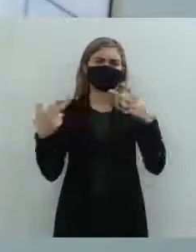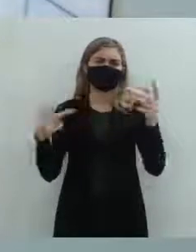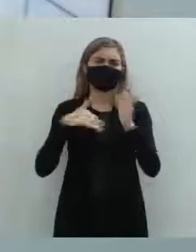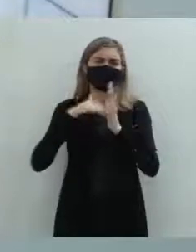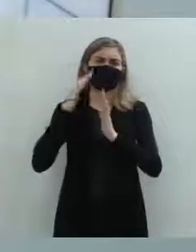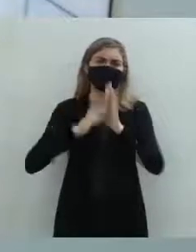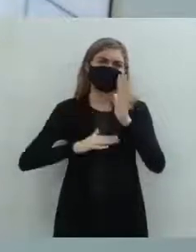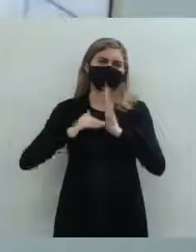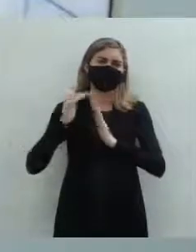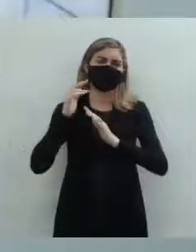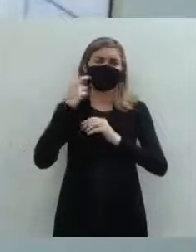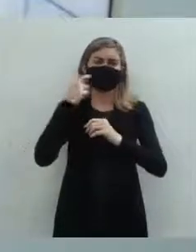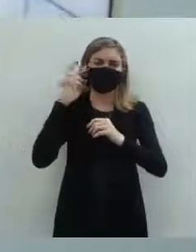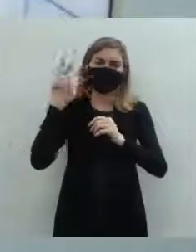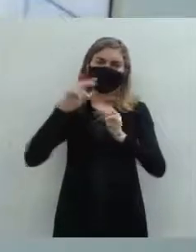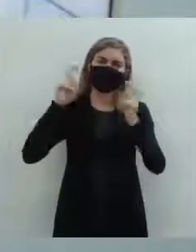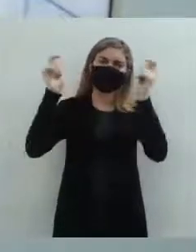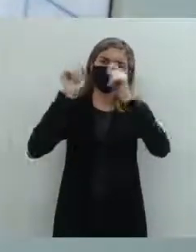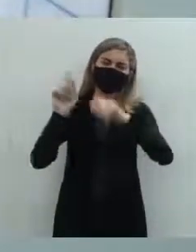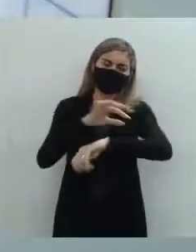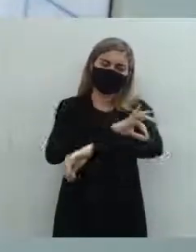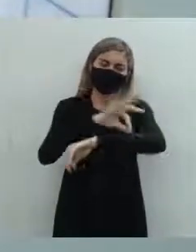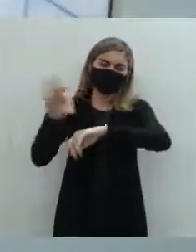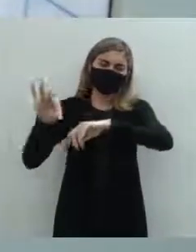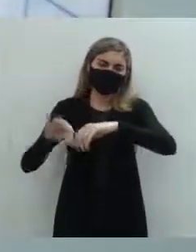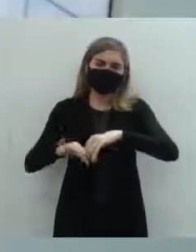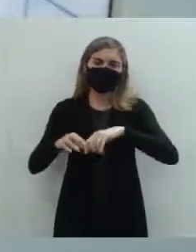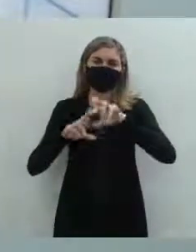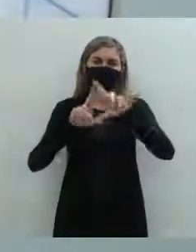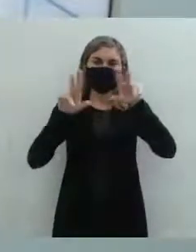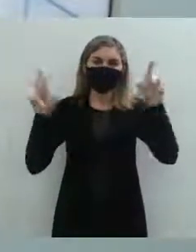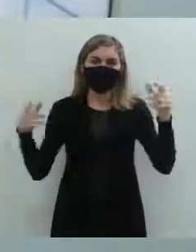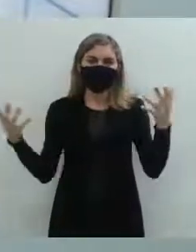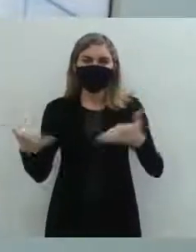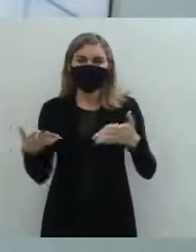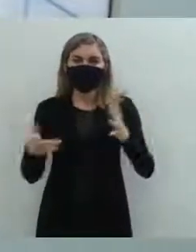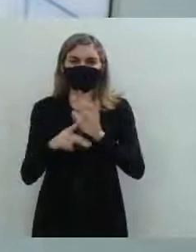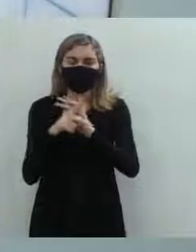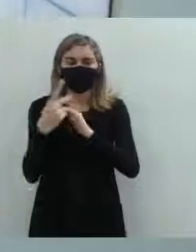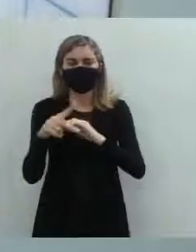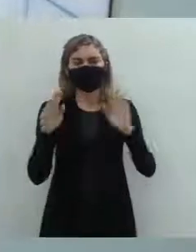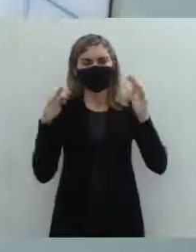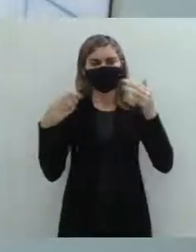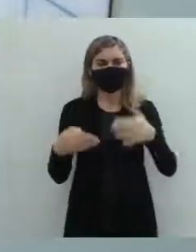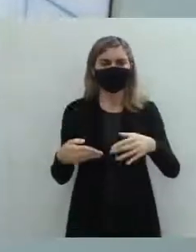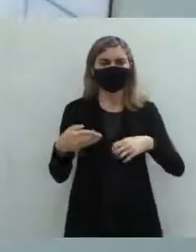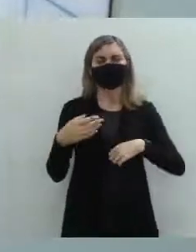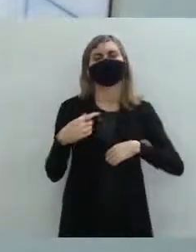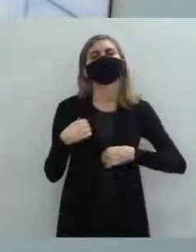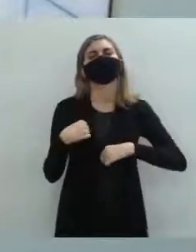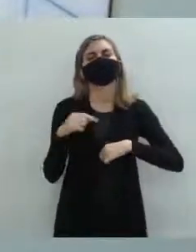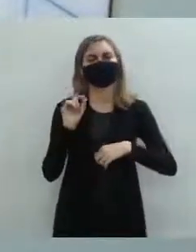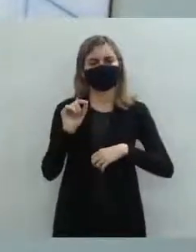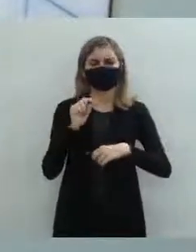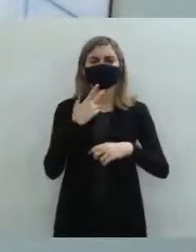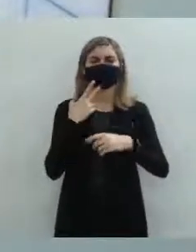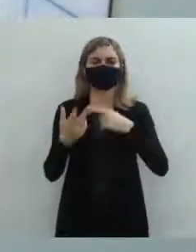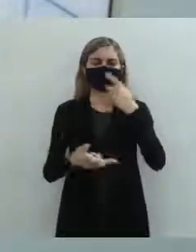pintura, escultura, arquitetura, enfim. Mas hoje, especificamente, a gente vai falar sobre a questão